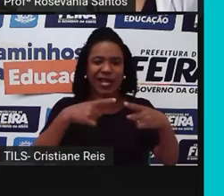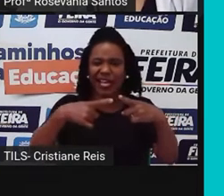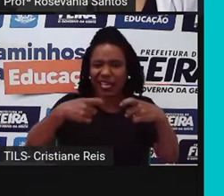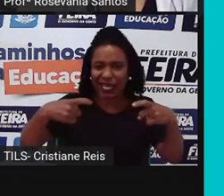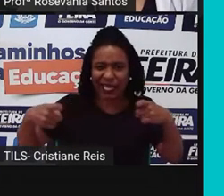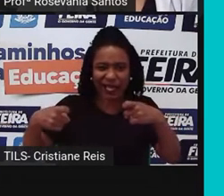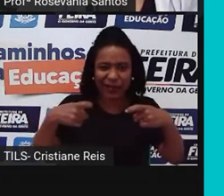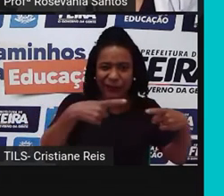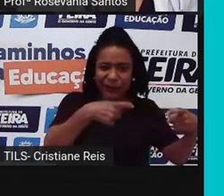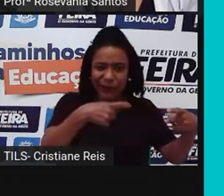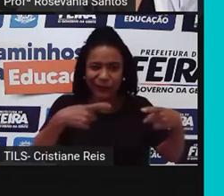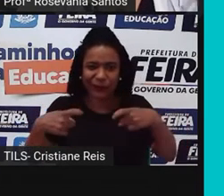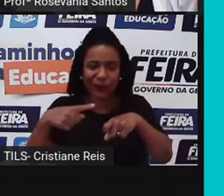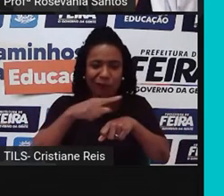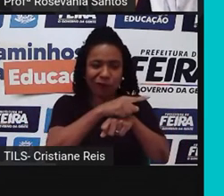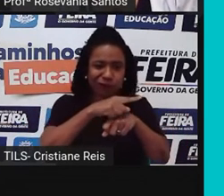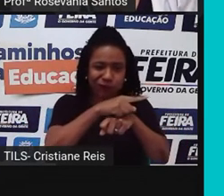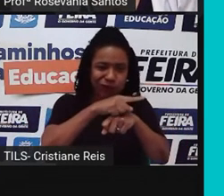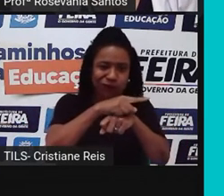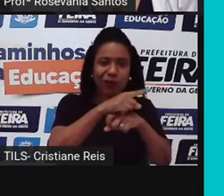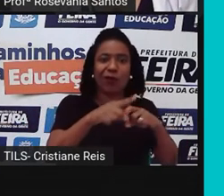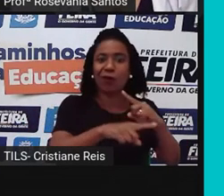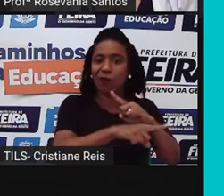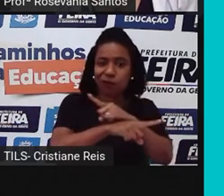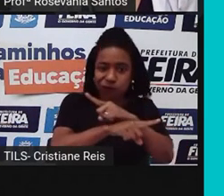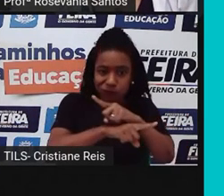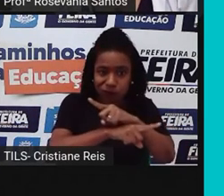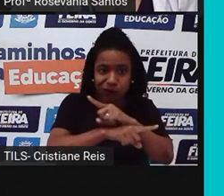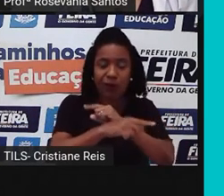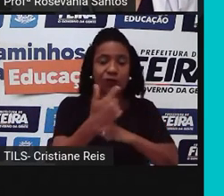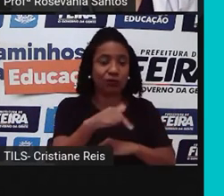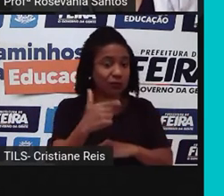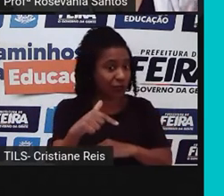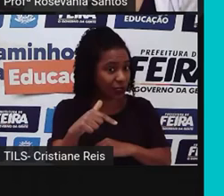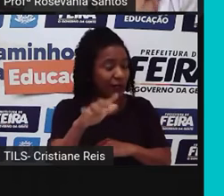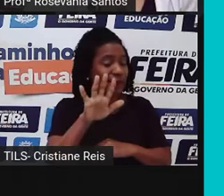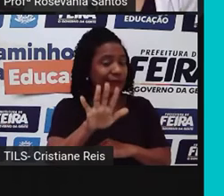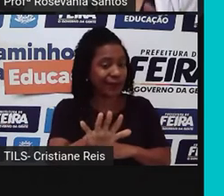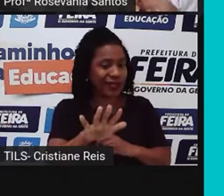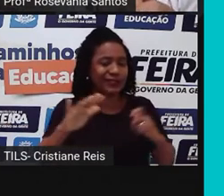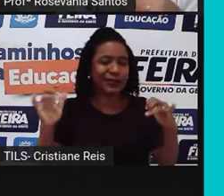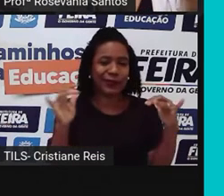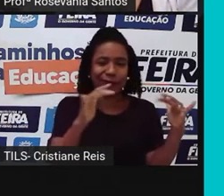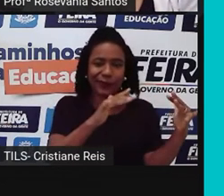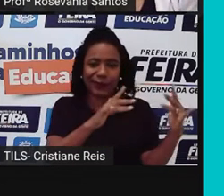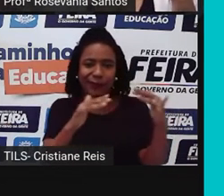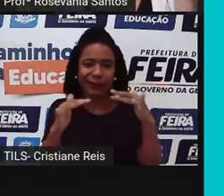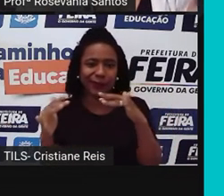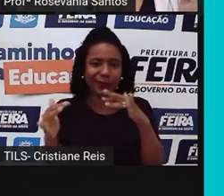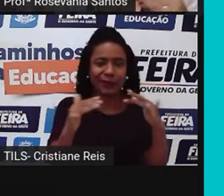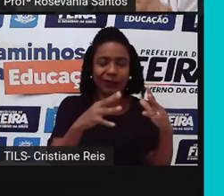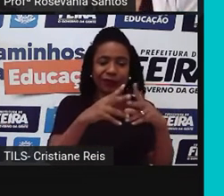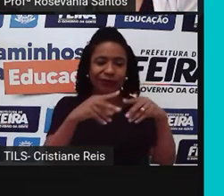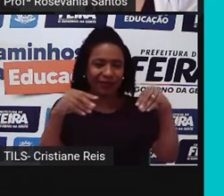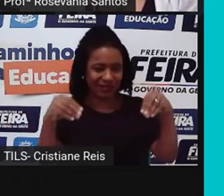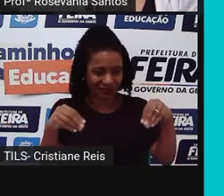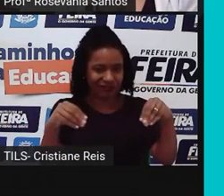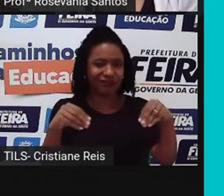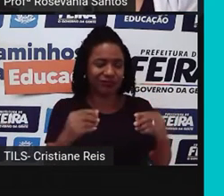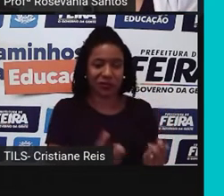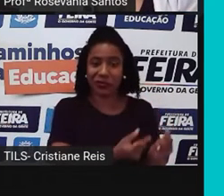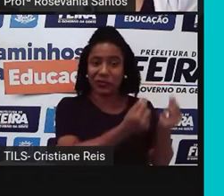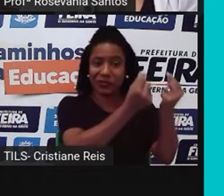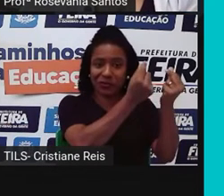mesmo especificamente, ele chamou bastante atenção por conta dessa, né, dualidade